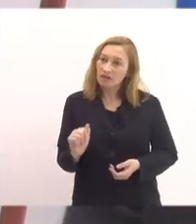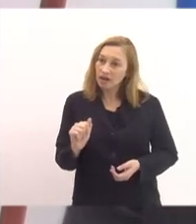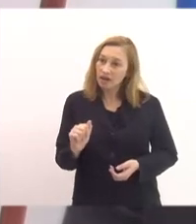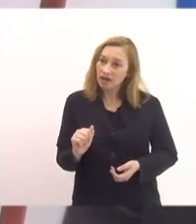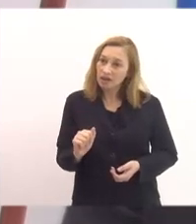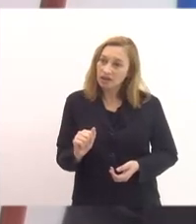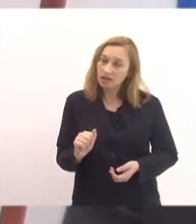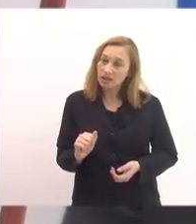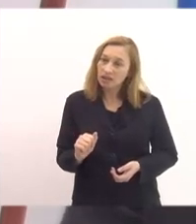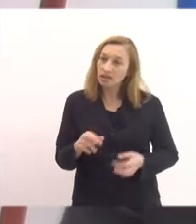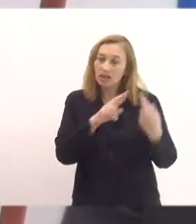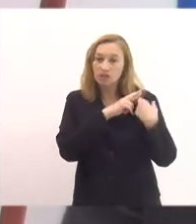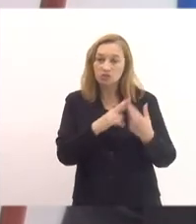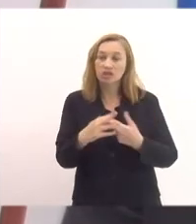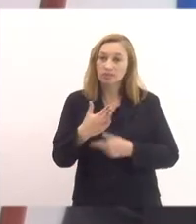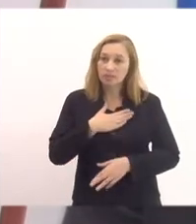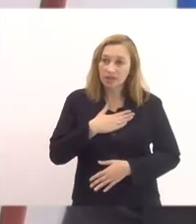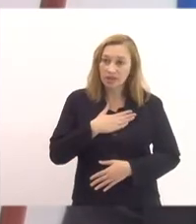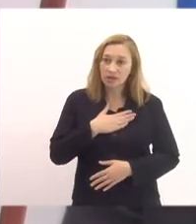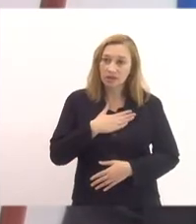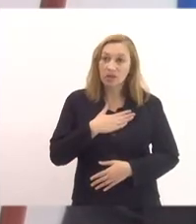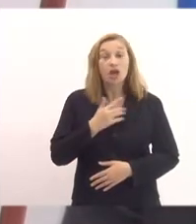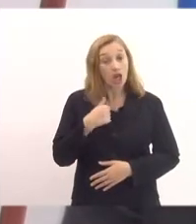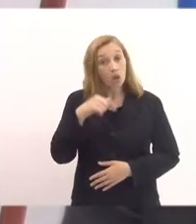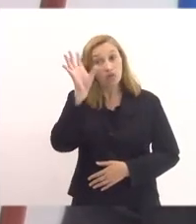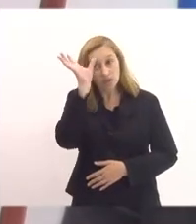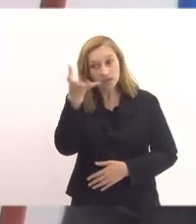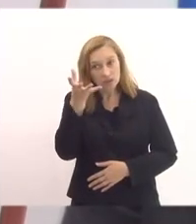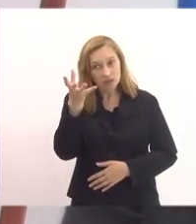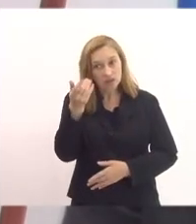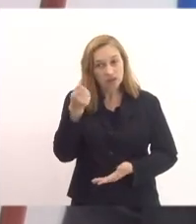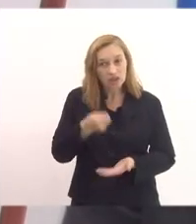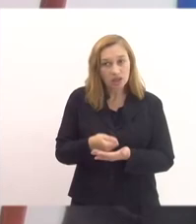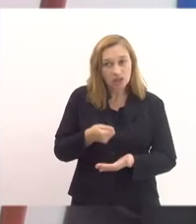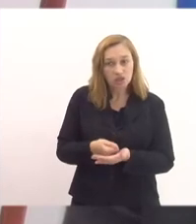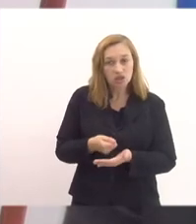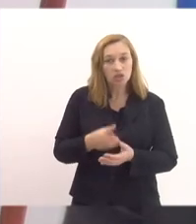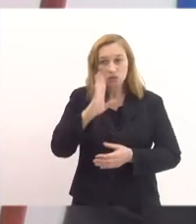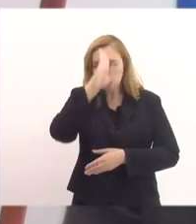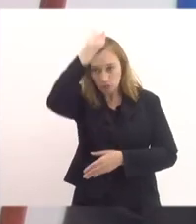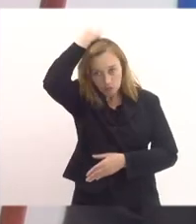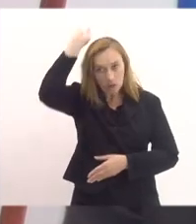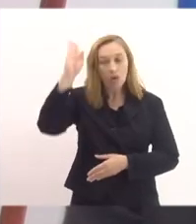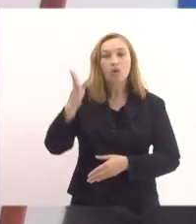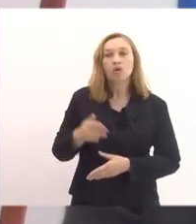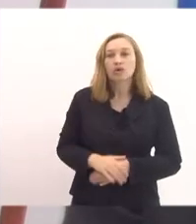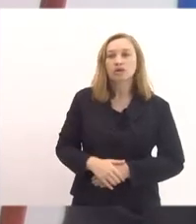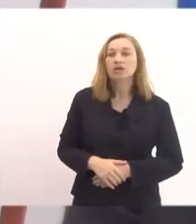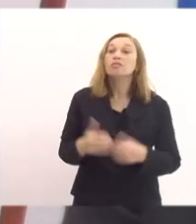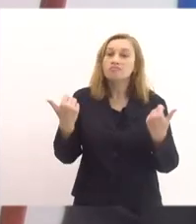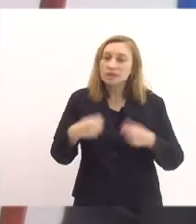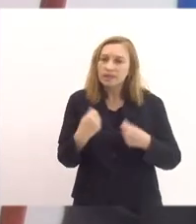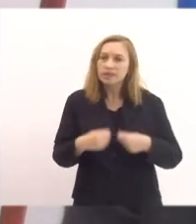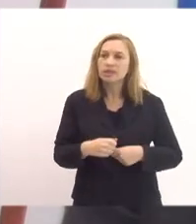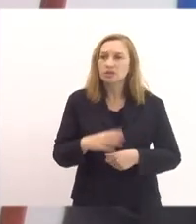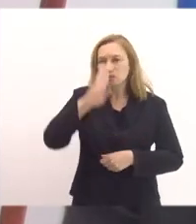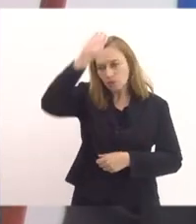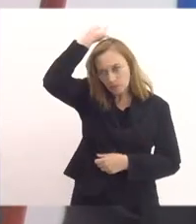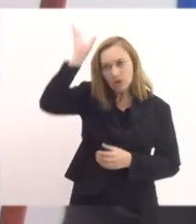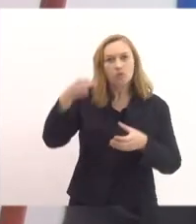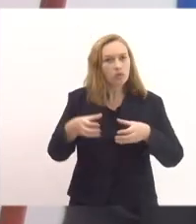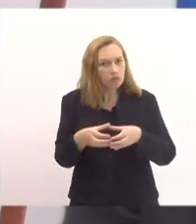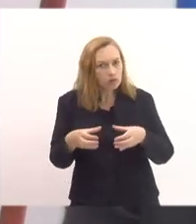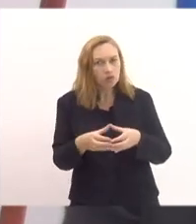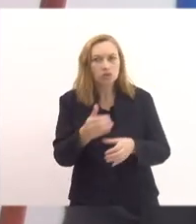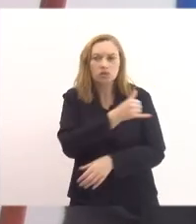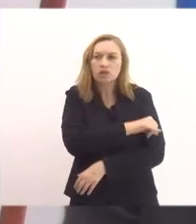é incumbência e responsabilidade minha. Eu vou resolver, porque é uma exigência do bombeiro. O bombeiro precisa. O Corpo de Bombeiros do